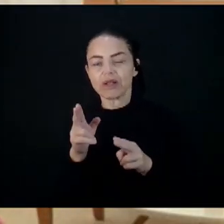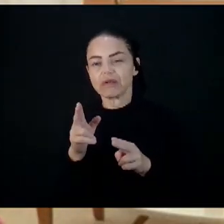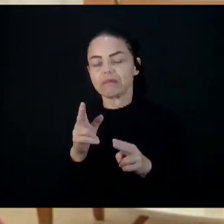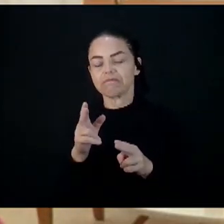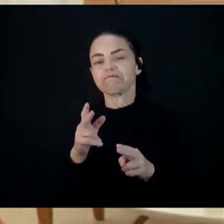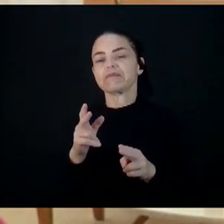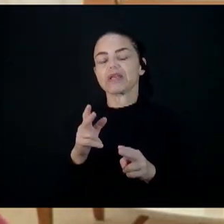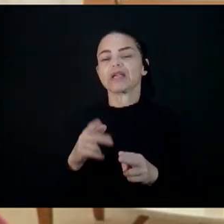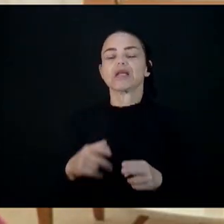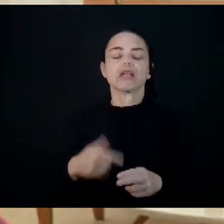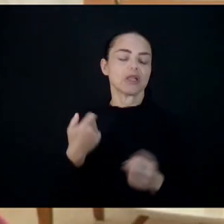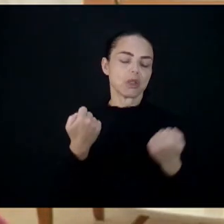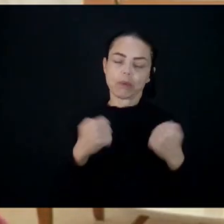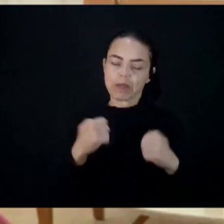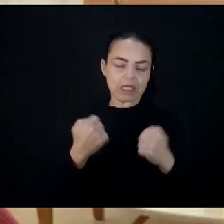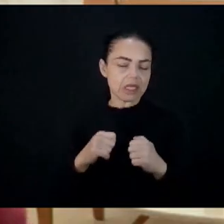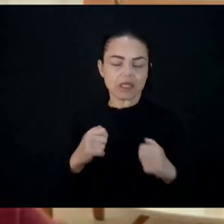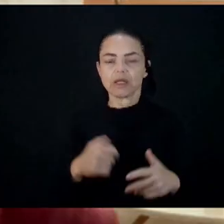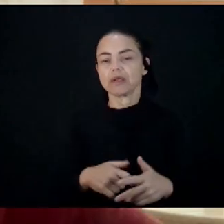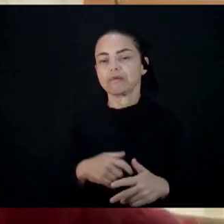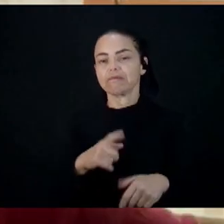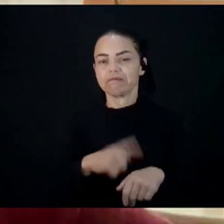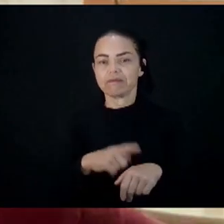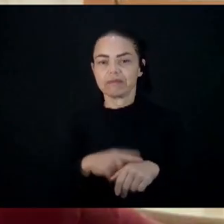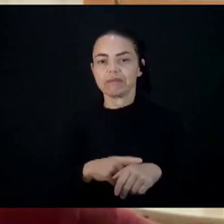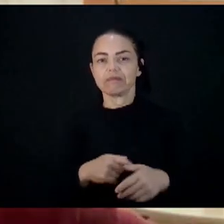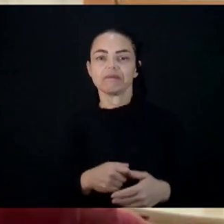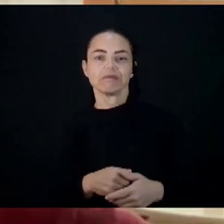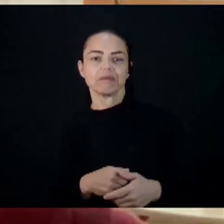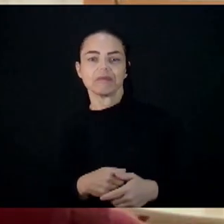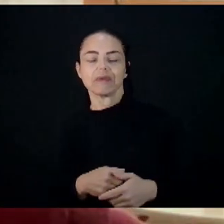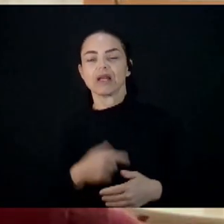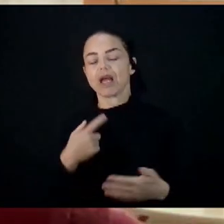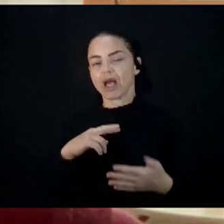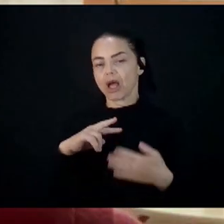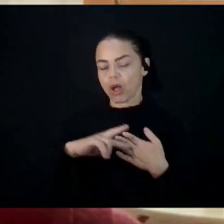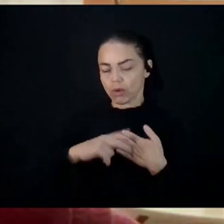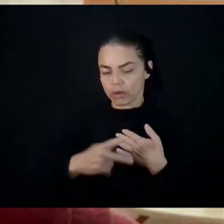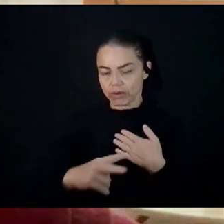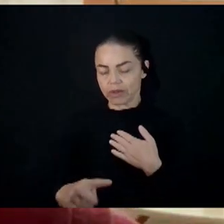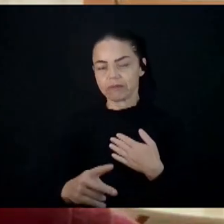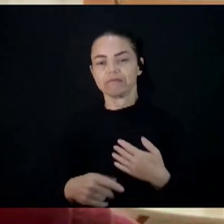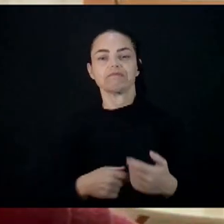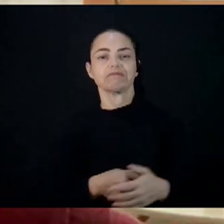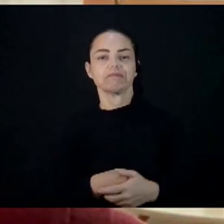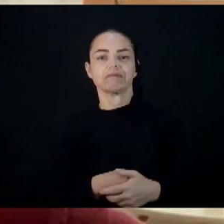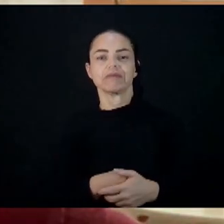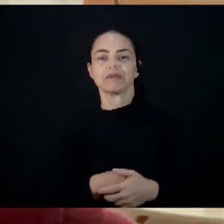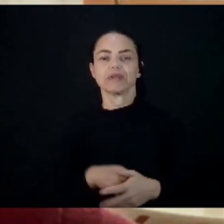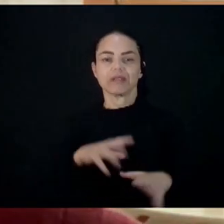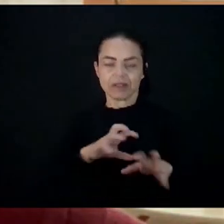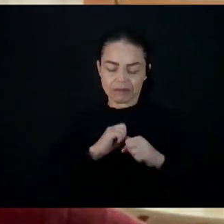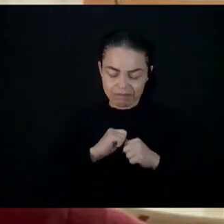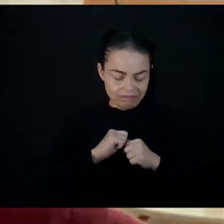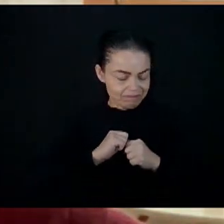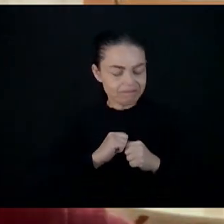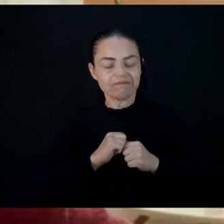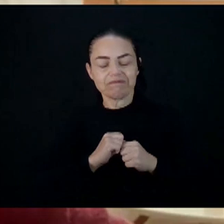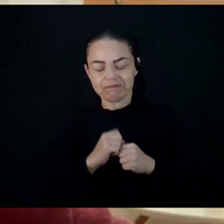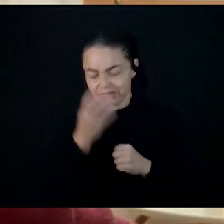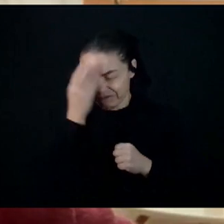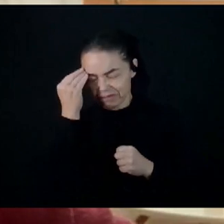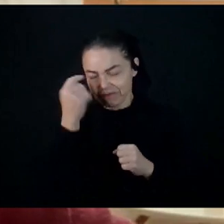personagens, e uma hora a conta vai chegar, porque esse personagem vai tomar conta da gente, a gente vai esquecer de quem